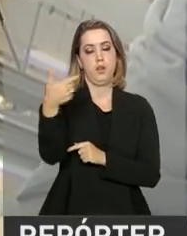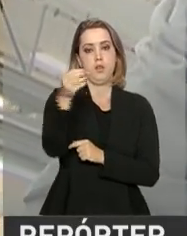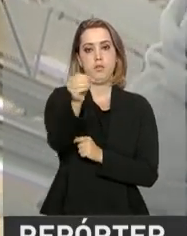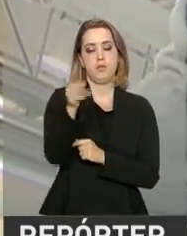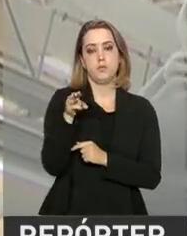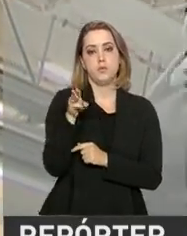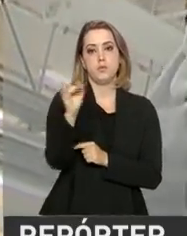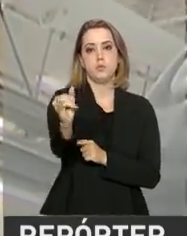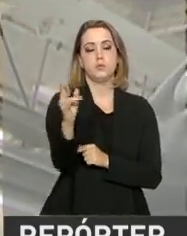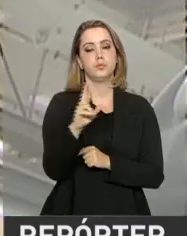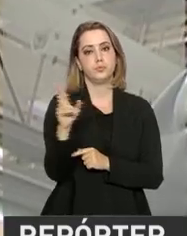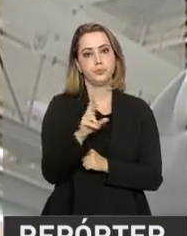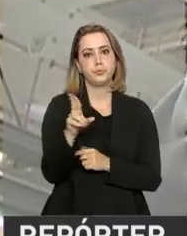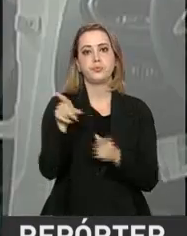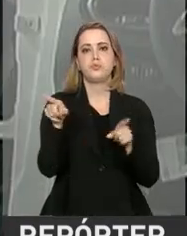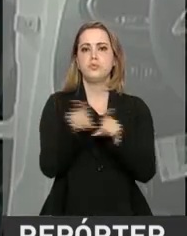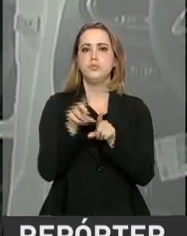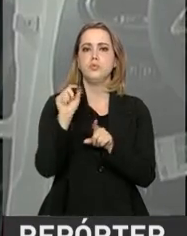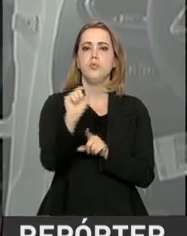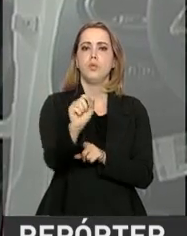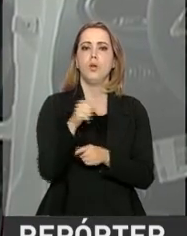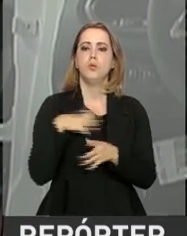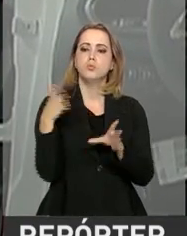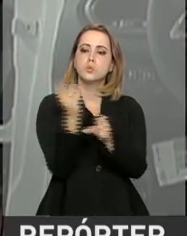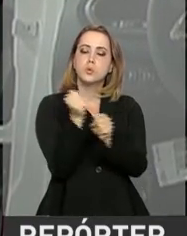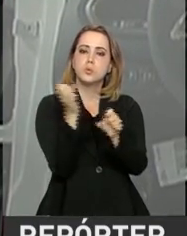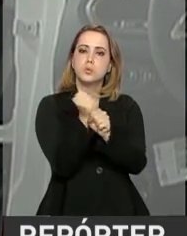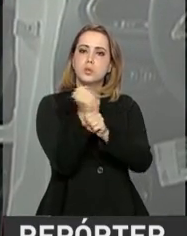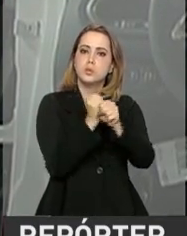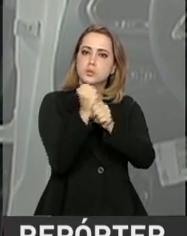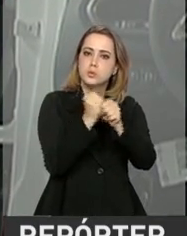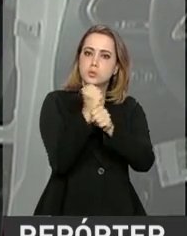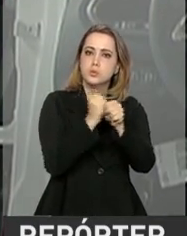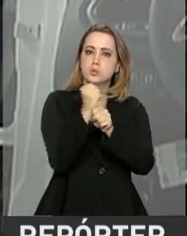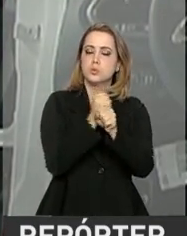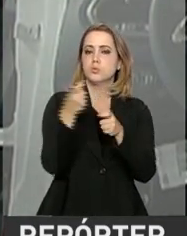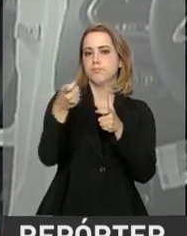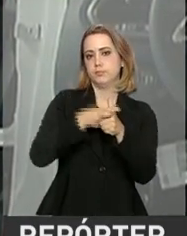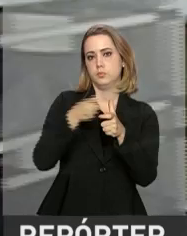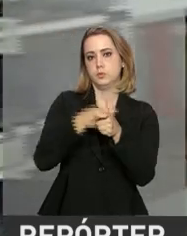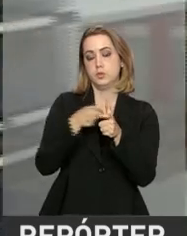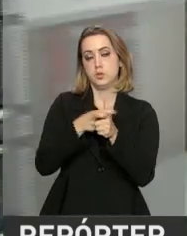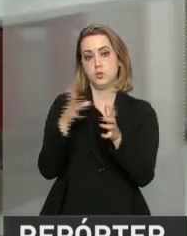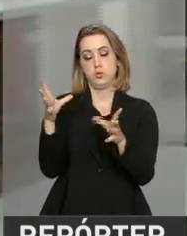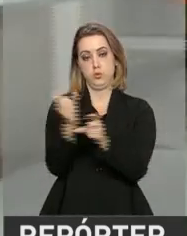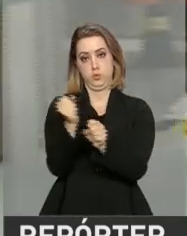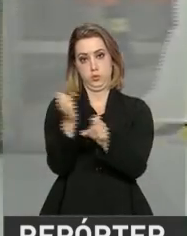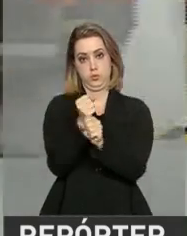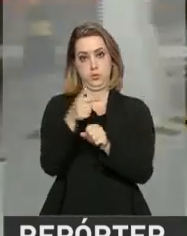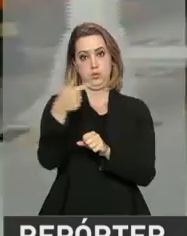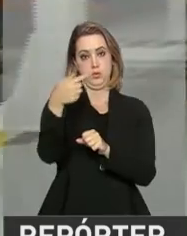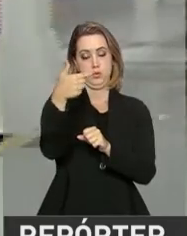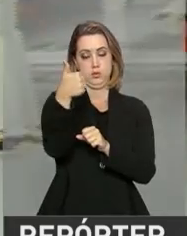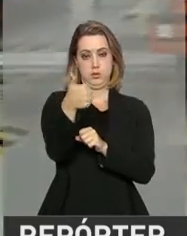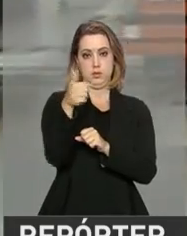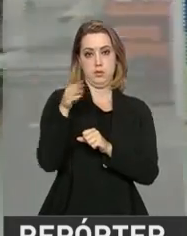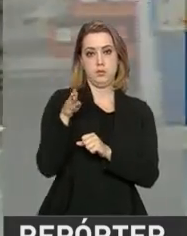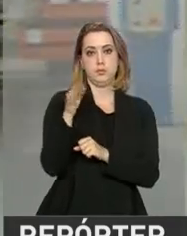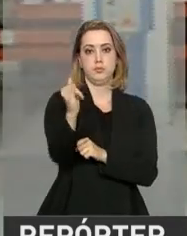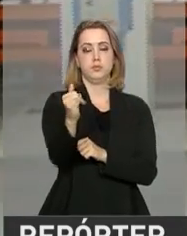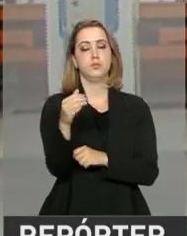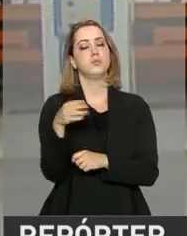bilhões e 300 milhões de reais. No acumulado do ano, o déficit das contas públicas chega a 71 bilhões